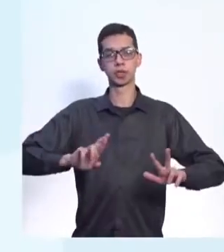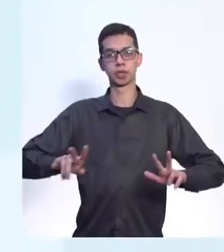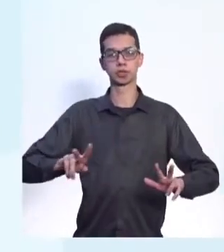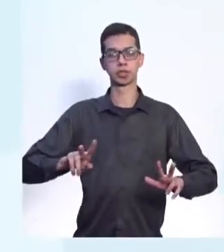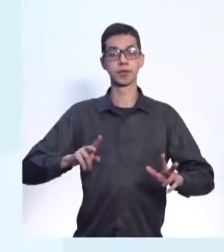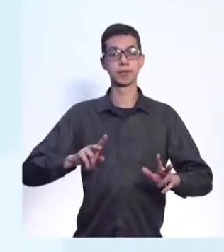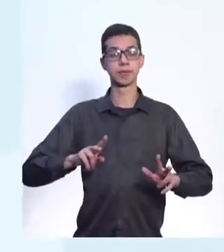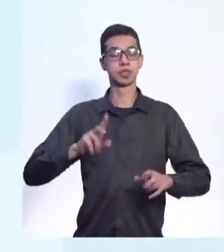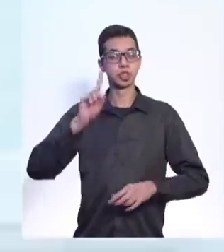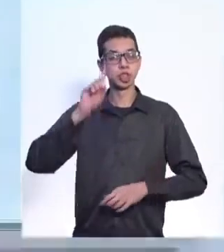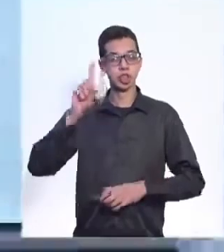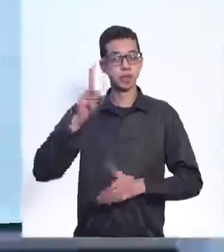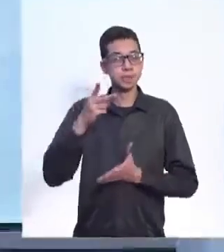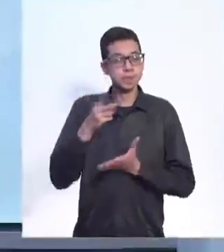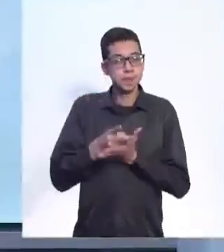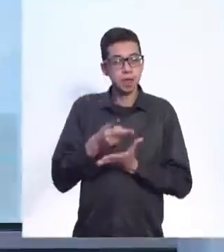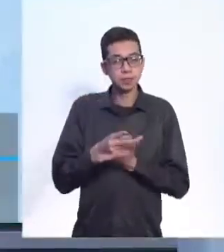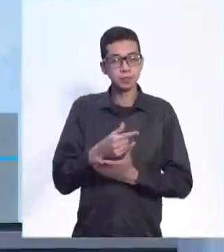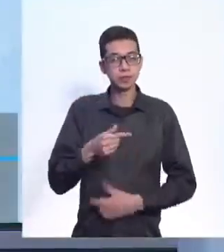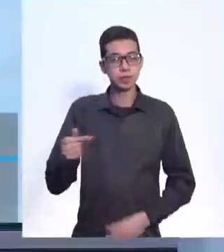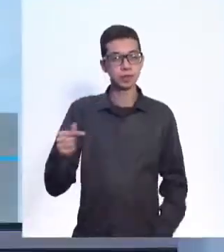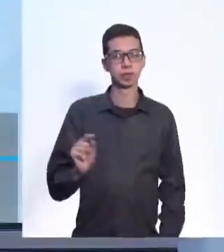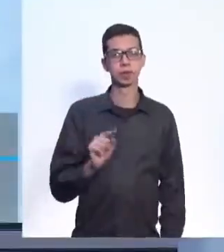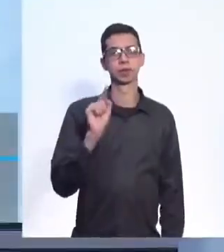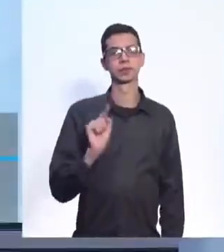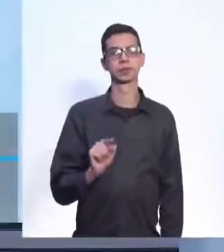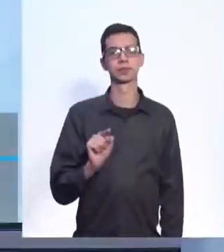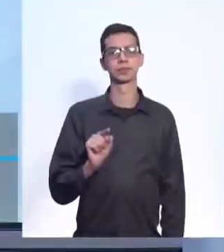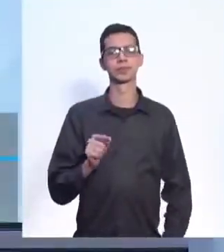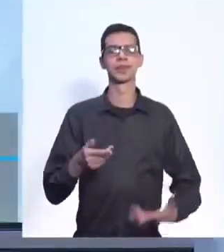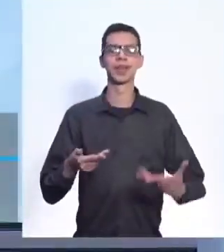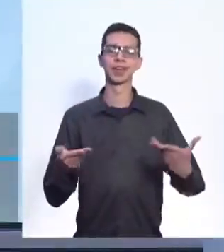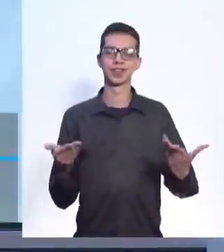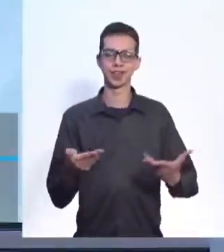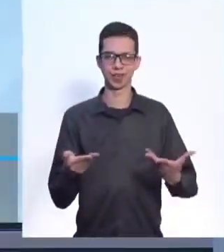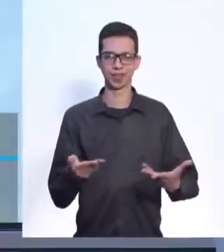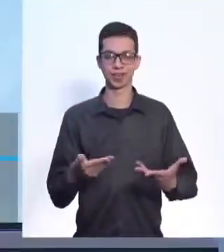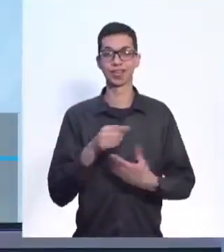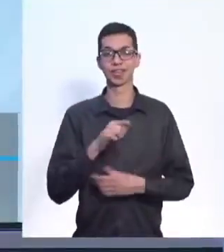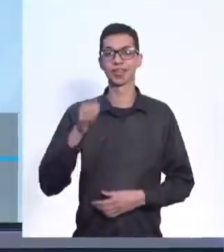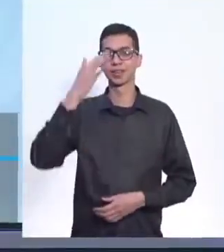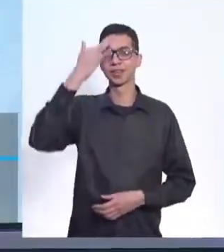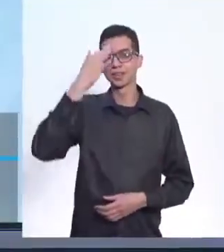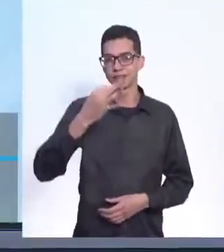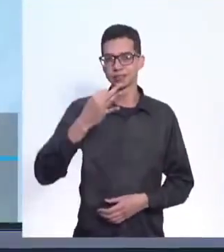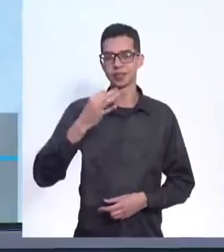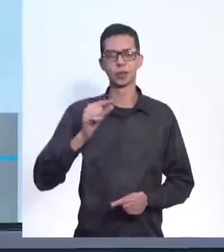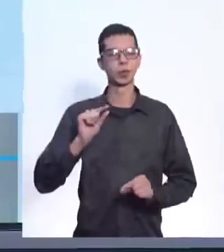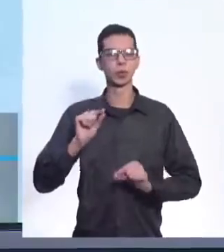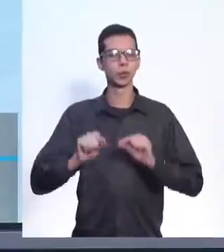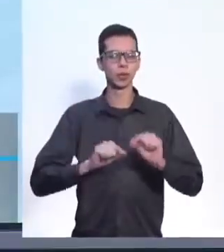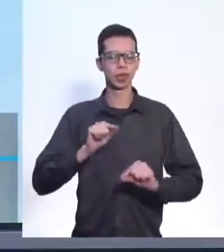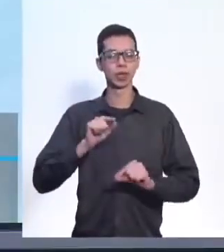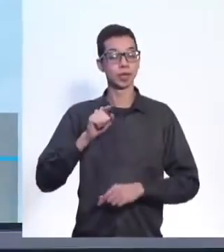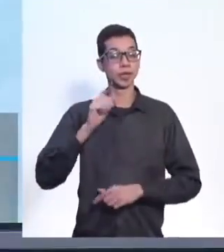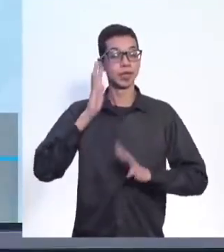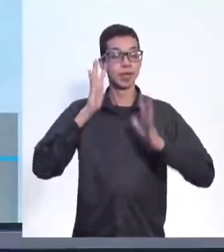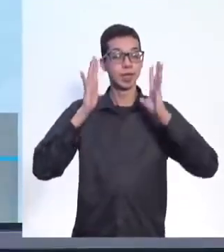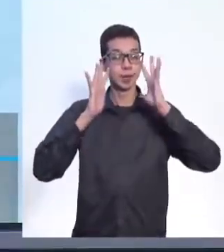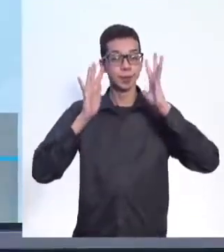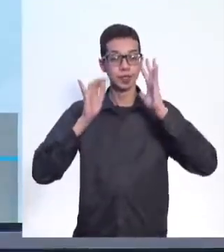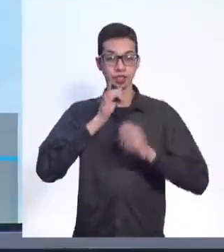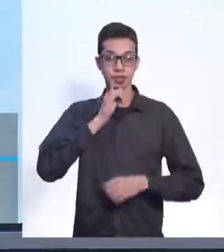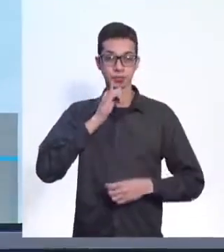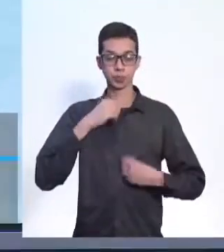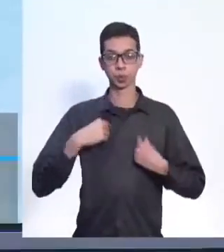semana? Pessoal, aqui eu quero que vocês entendam o seguinte. Imagina que esse conjunto da roupa da Ana